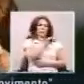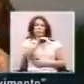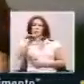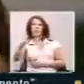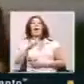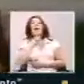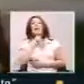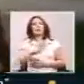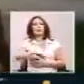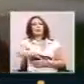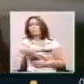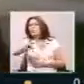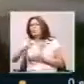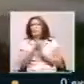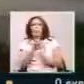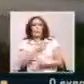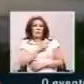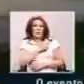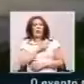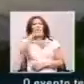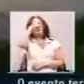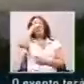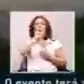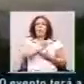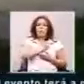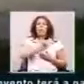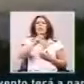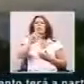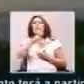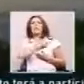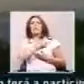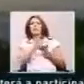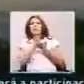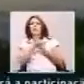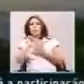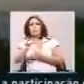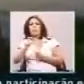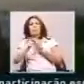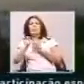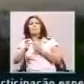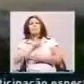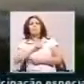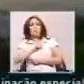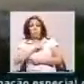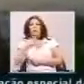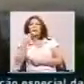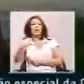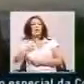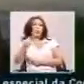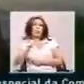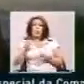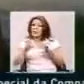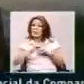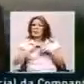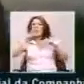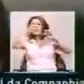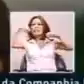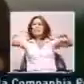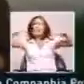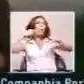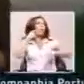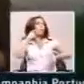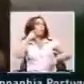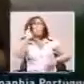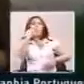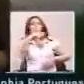aviso para todas as universidades públicas e privadas, a dizer ao mesmo tempo que não ia admitir, ou que pelo menos ia comunicar ao Ministério